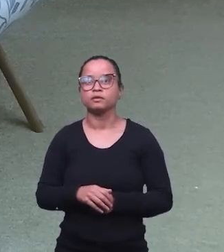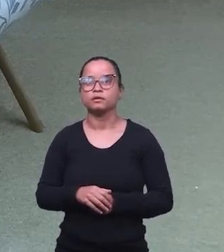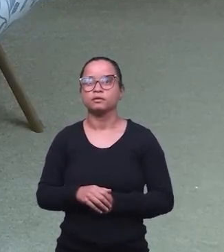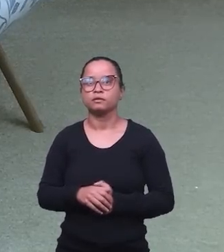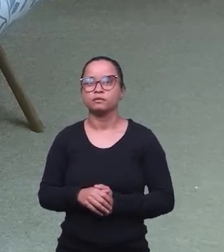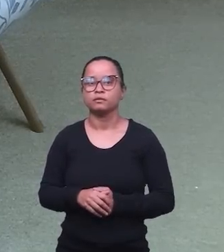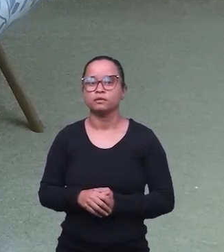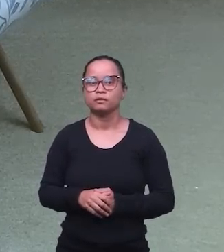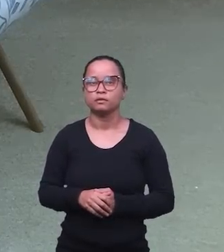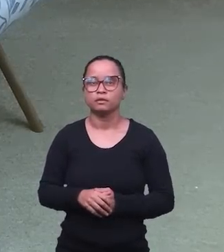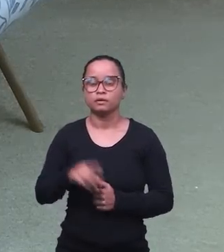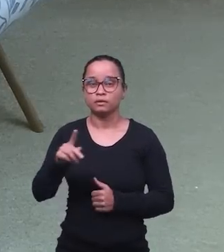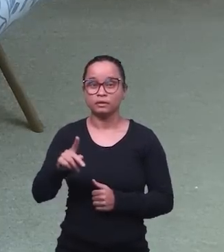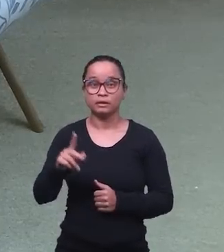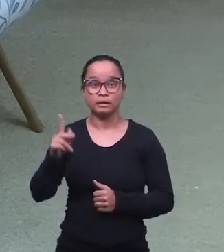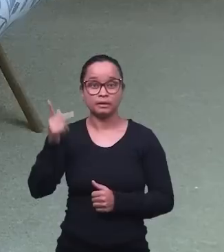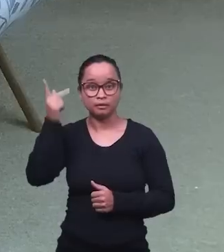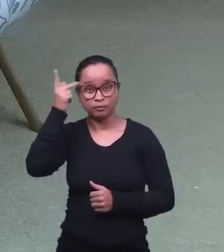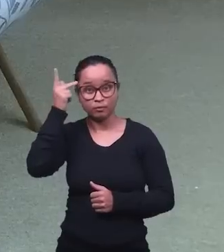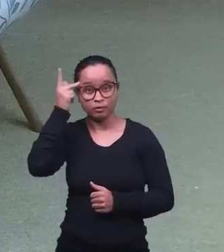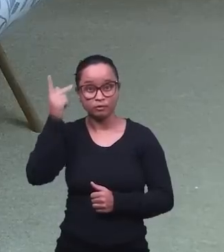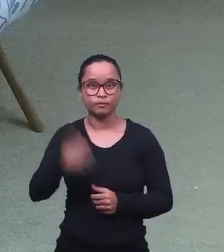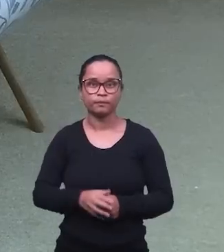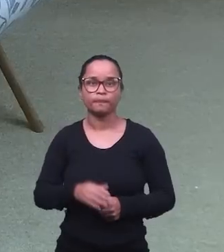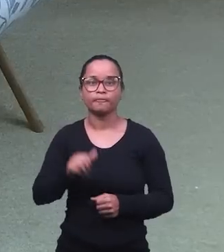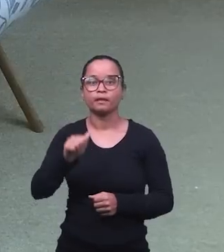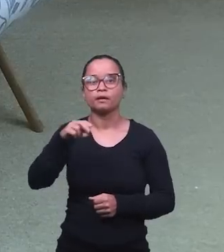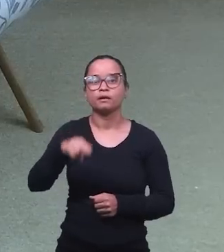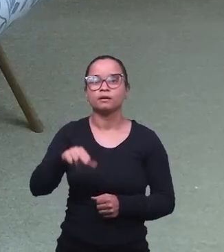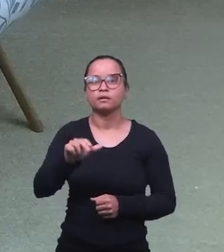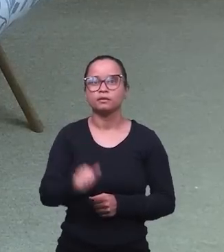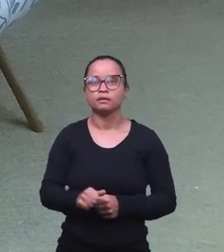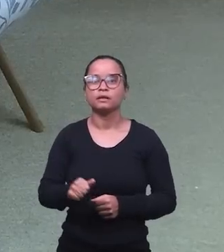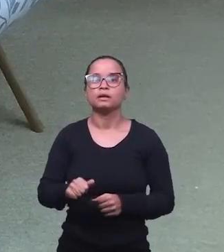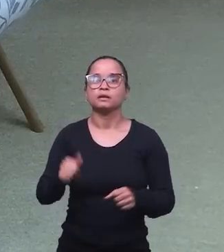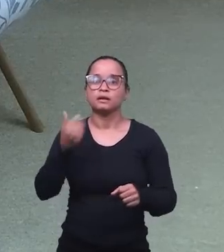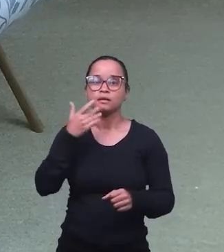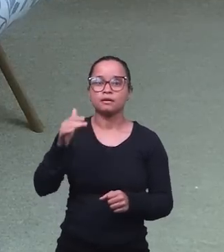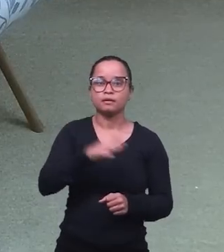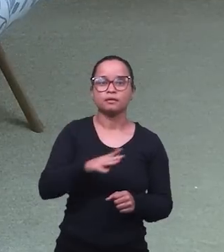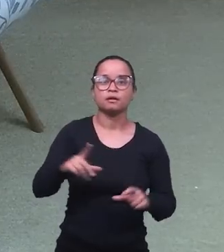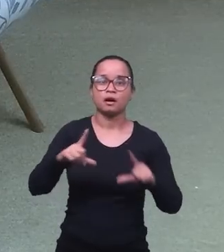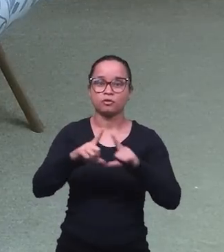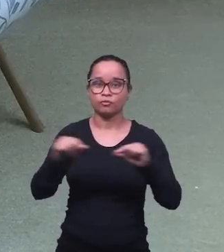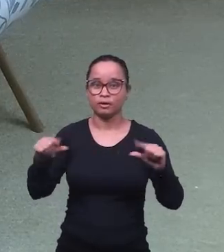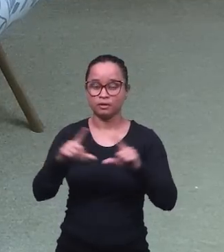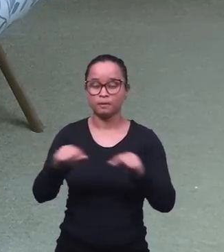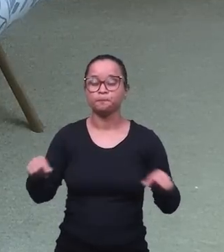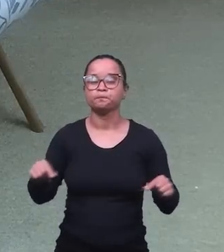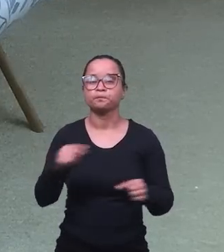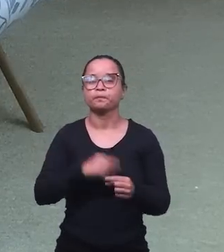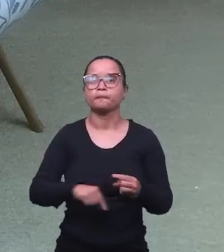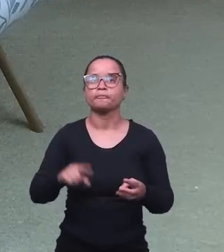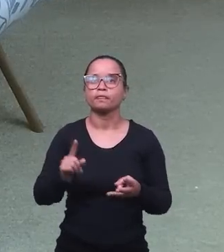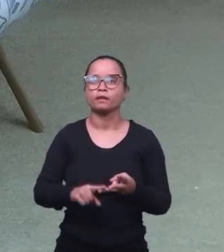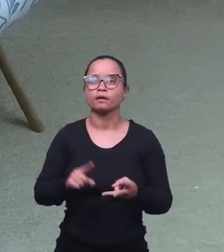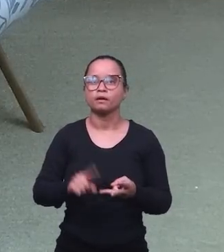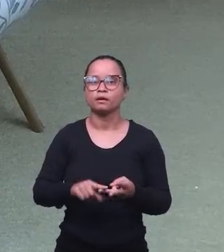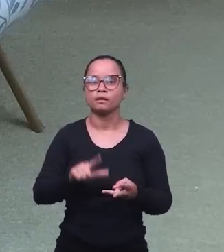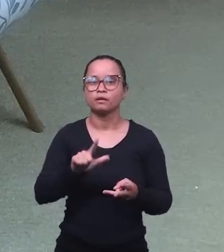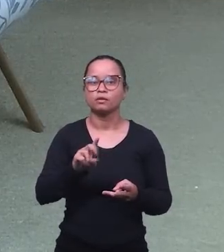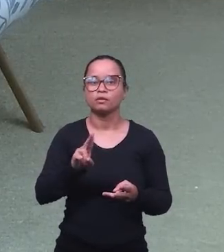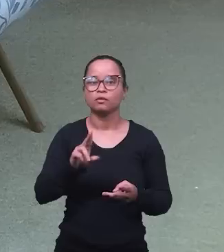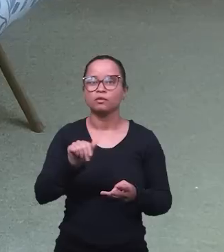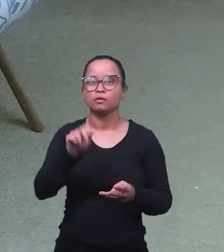José Nascimento, de Bananal, São Paulo, Ana Rodrigues, que é uma criança de Brasília, Distrito Federal, o